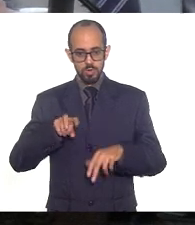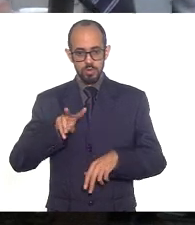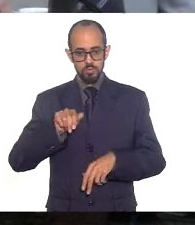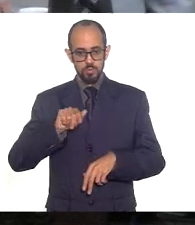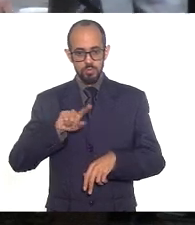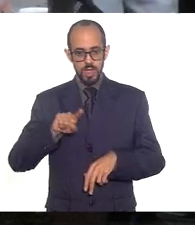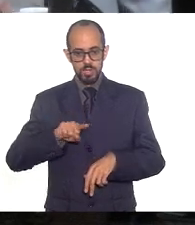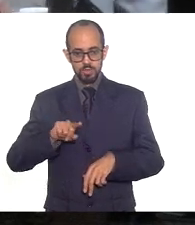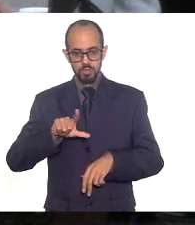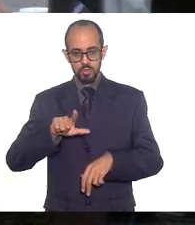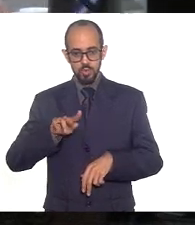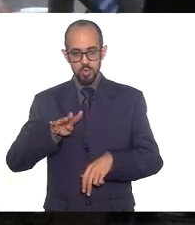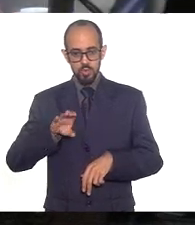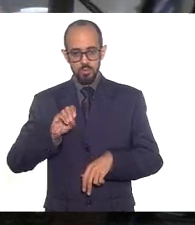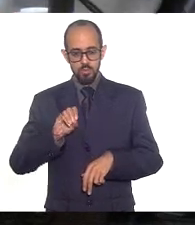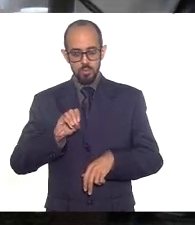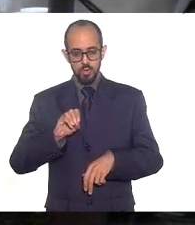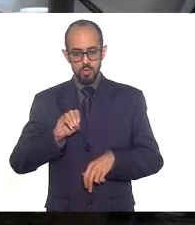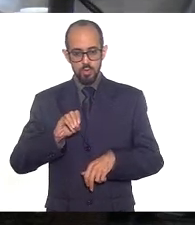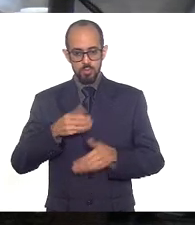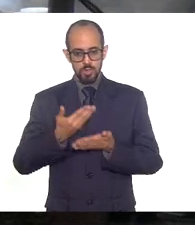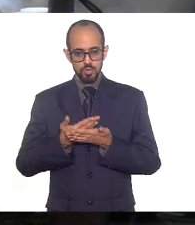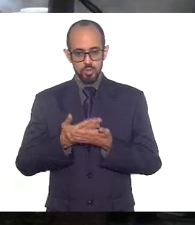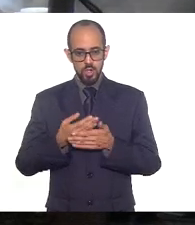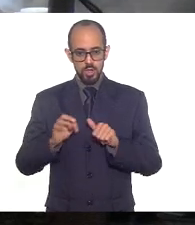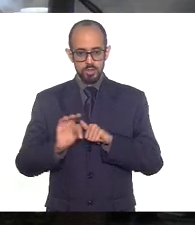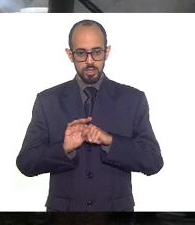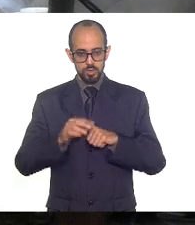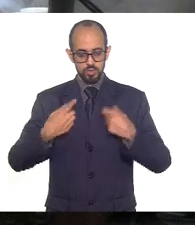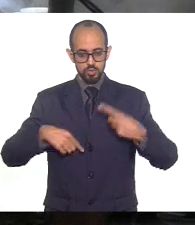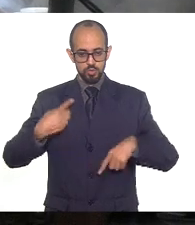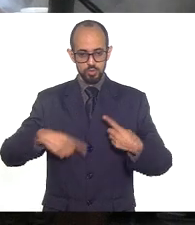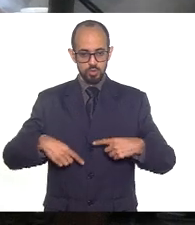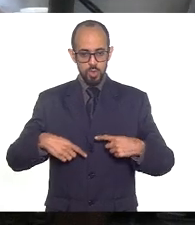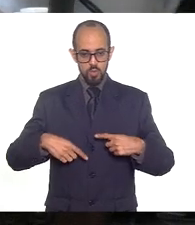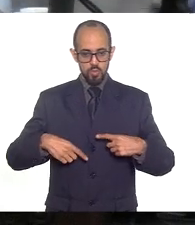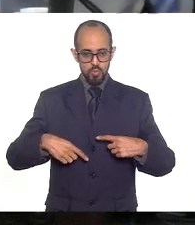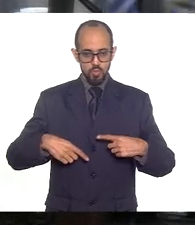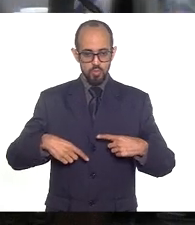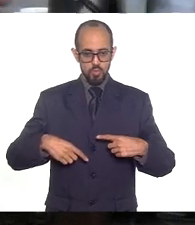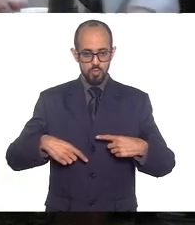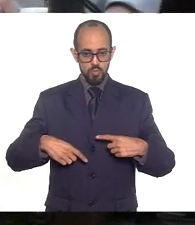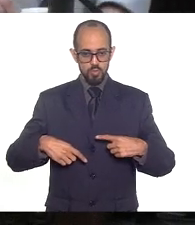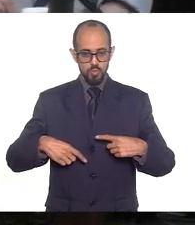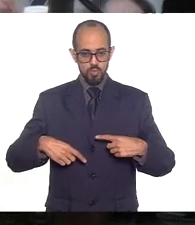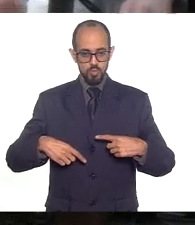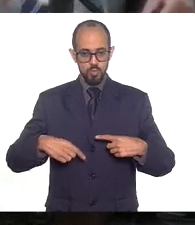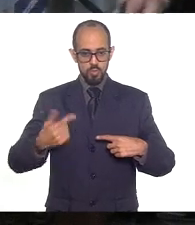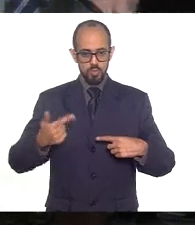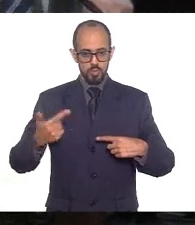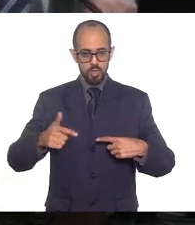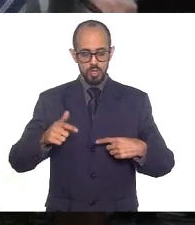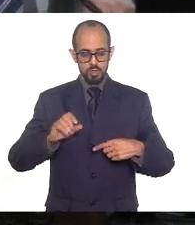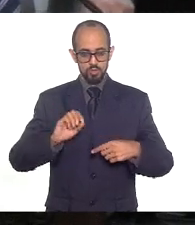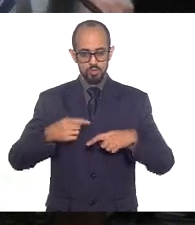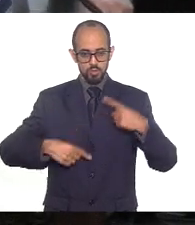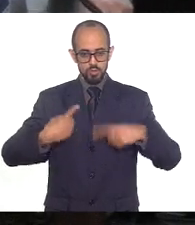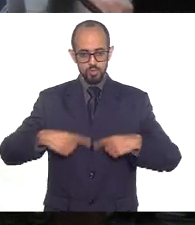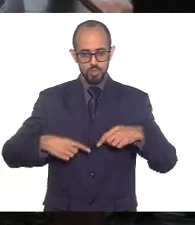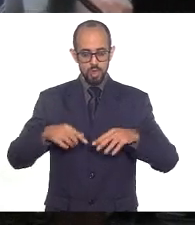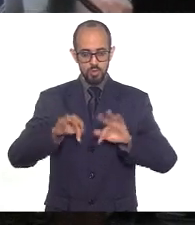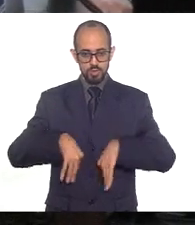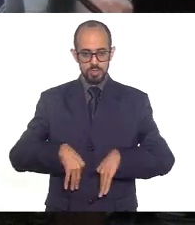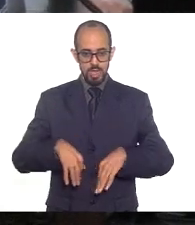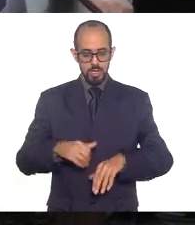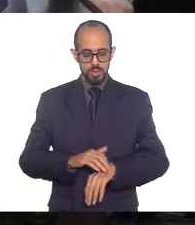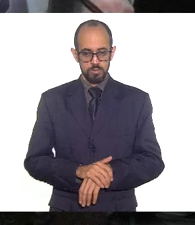Lobo no município do Rio de Janeiro em discussão a novela que a senhora discutir encerrada a